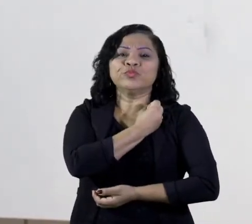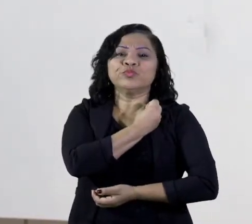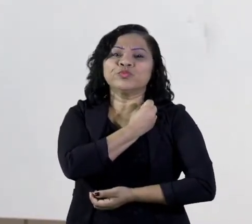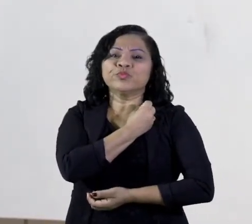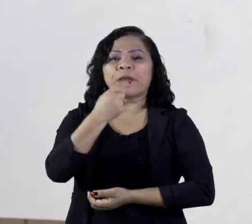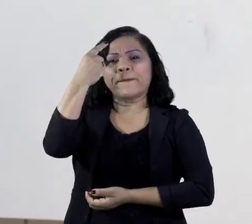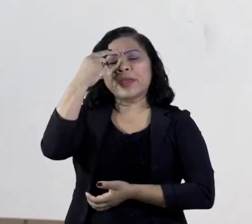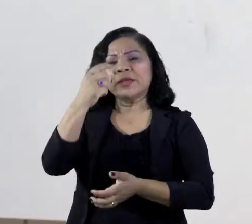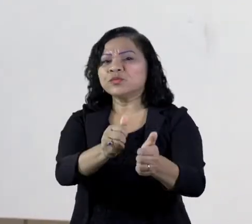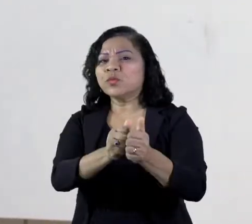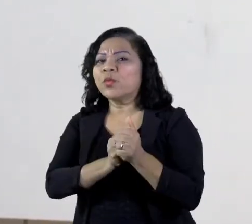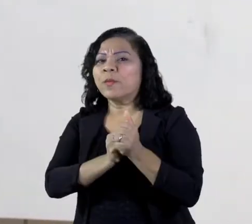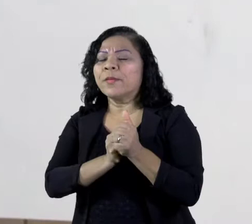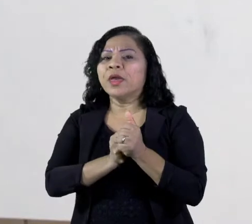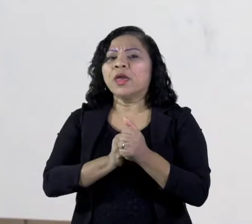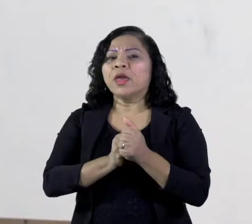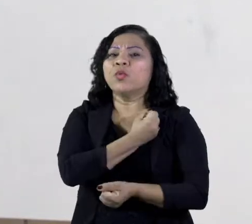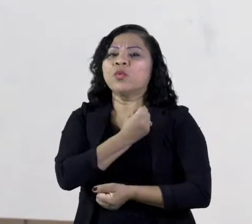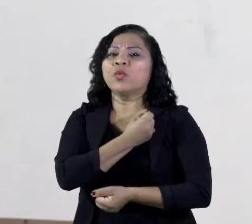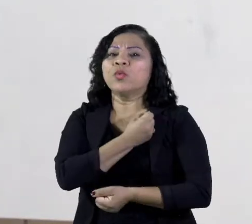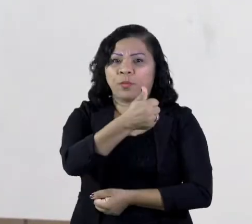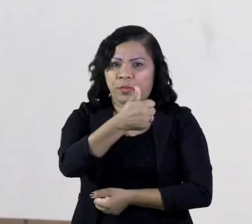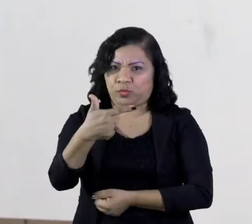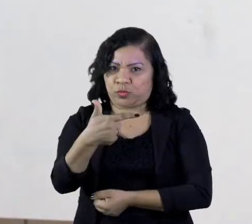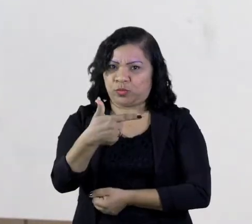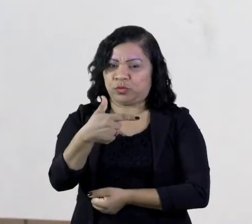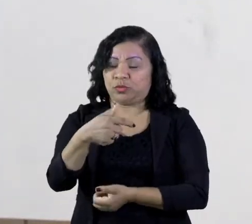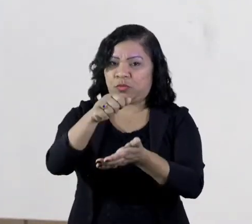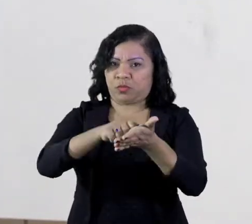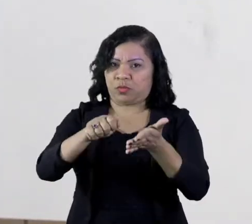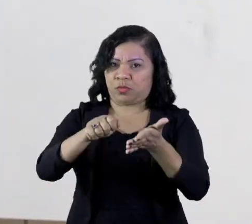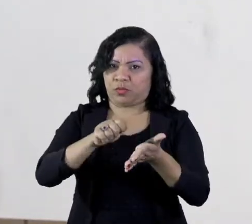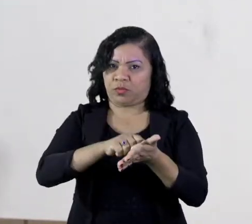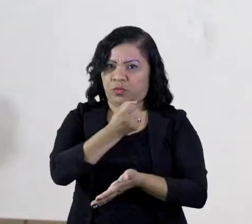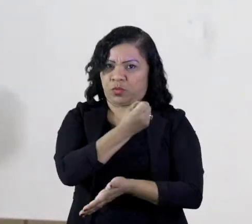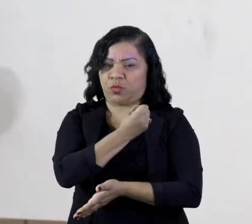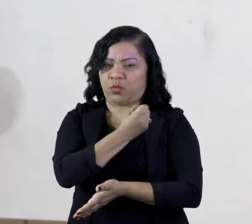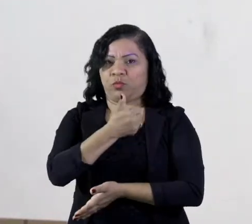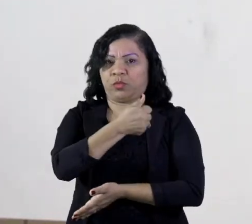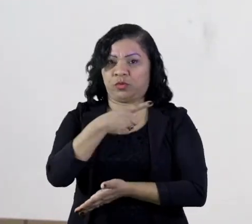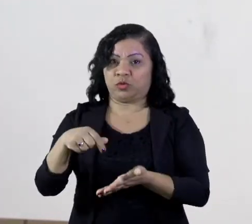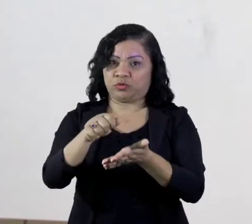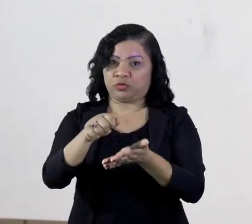No número 12, beleza? Eu vou escrever o número 12 aqui de pincel preto.